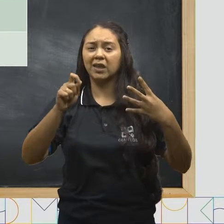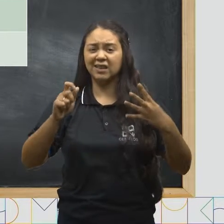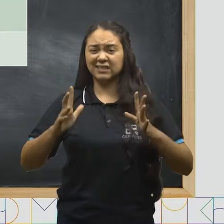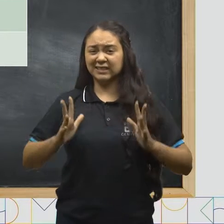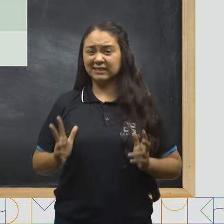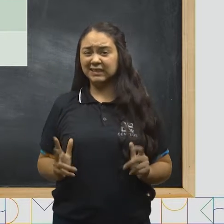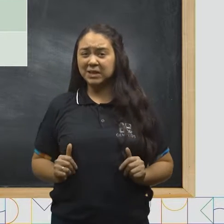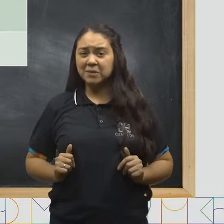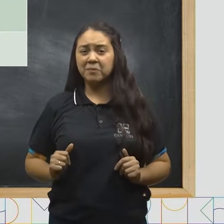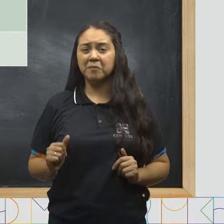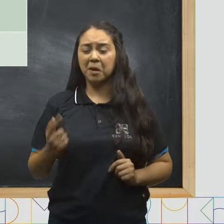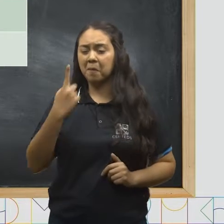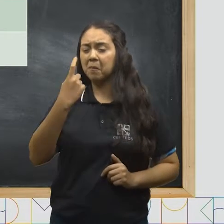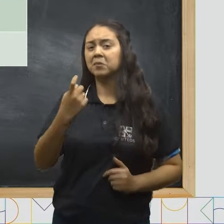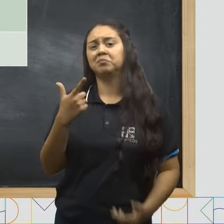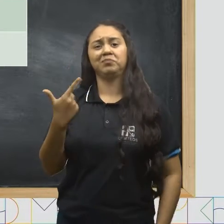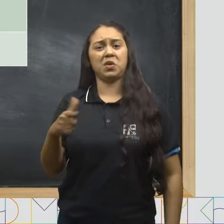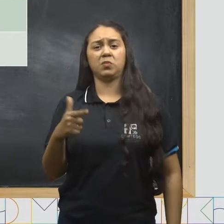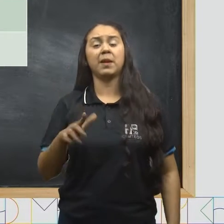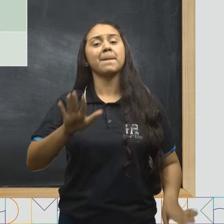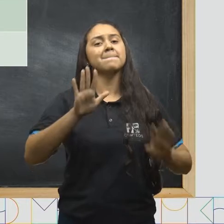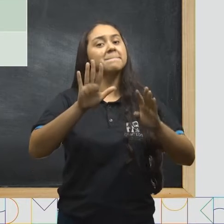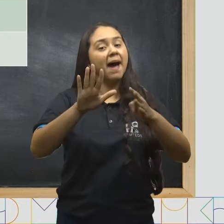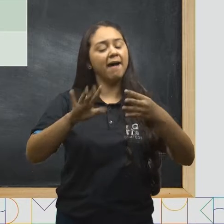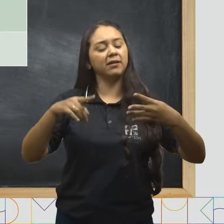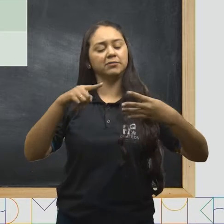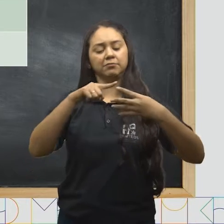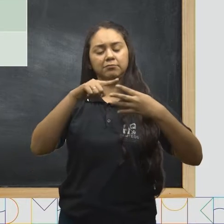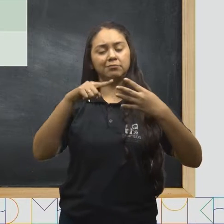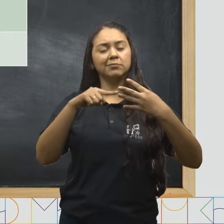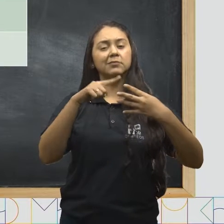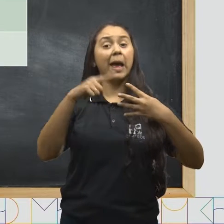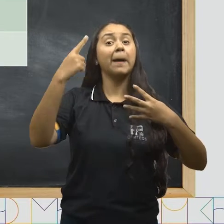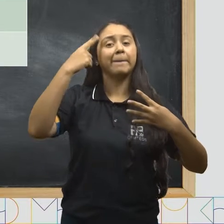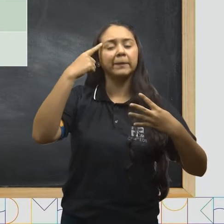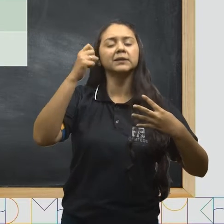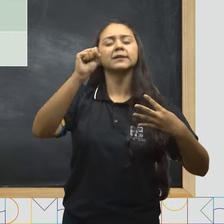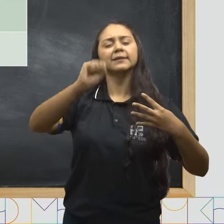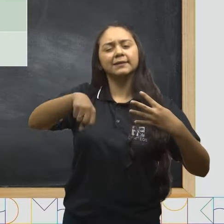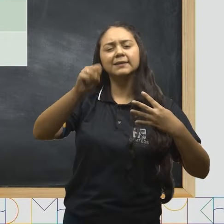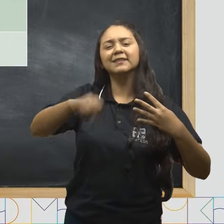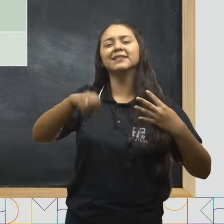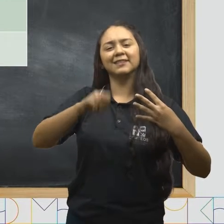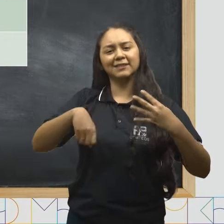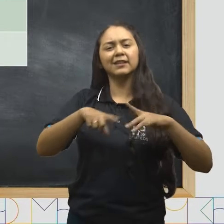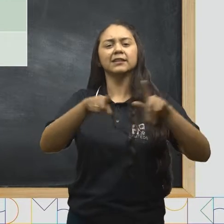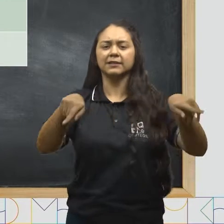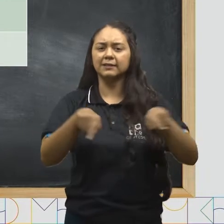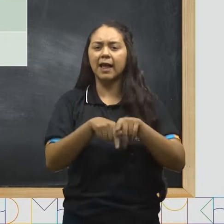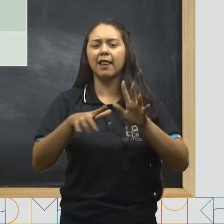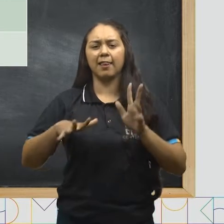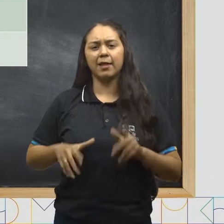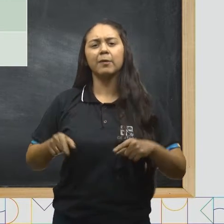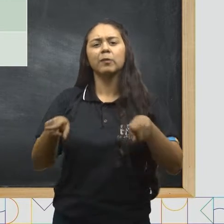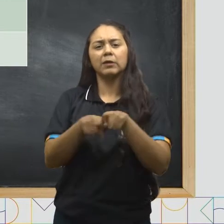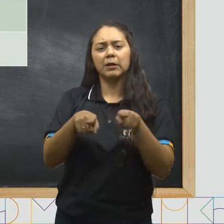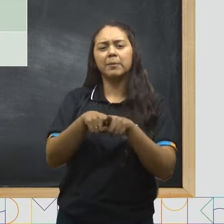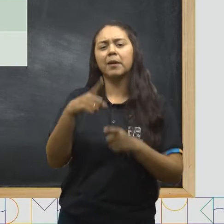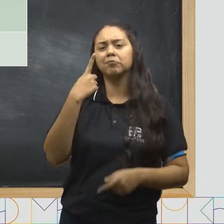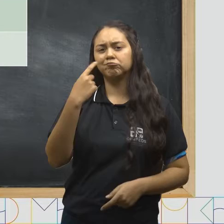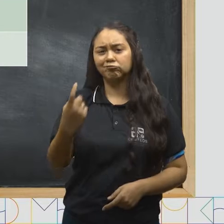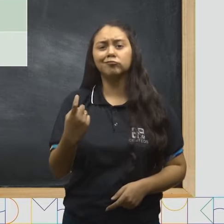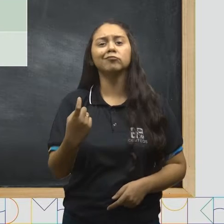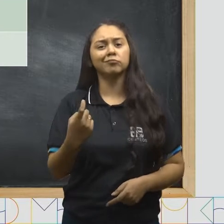e atrativa, diferente de Maria e José, que acham que a sala é limpa e